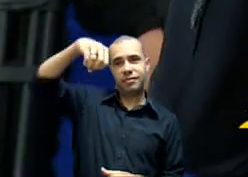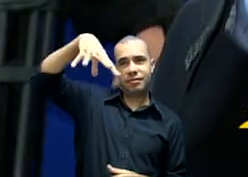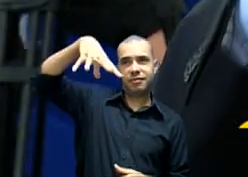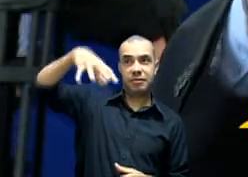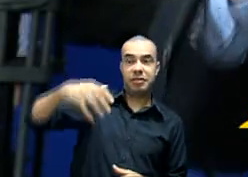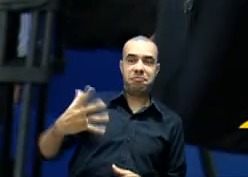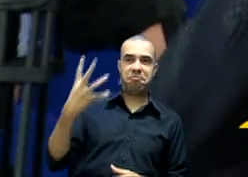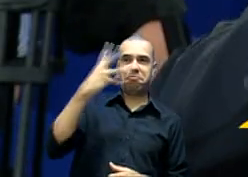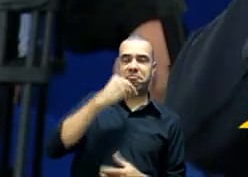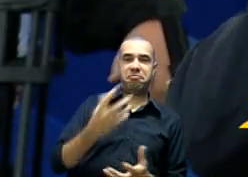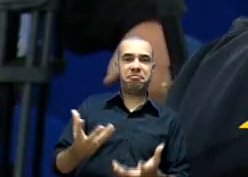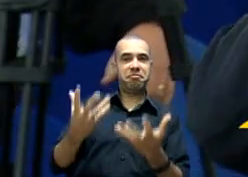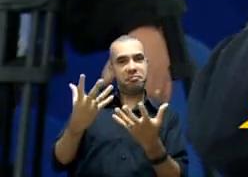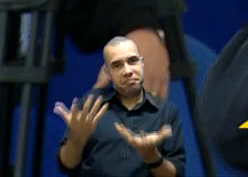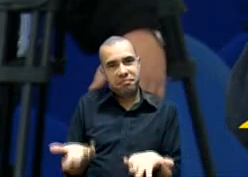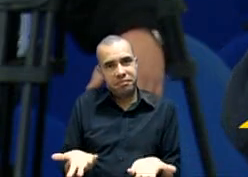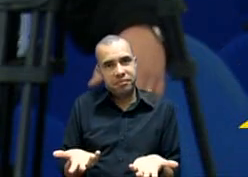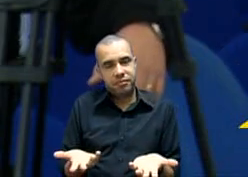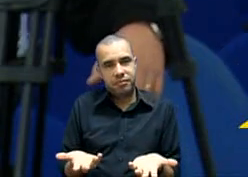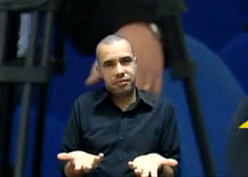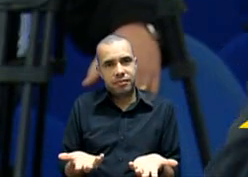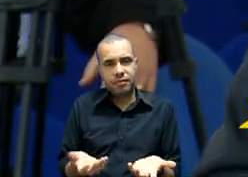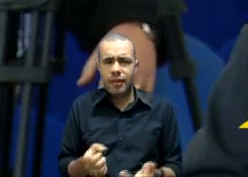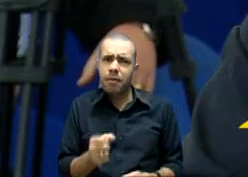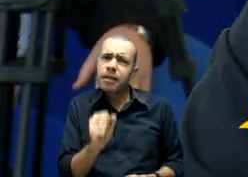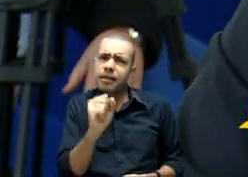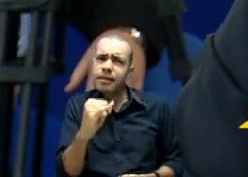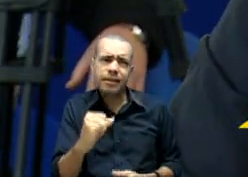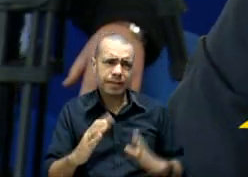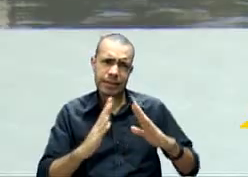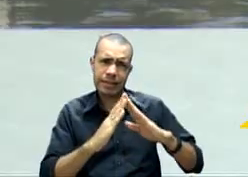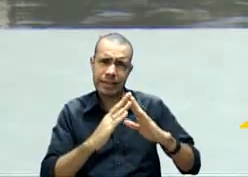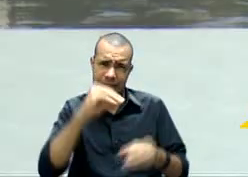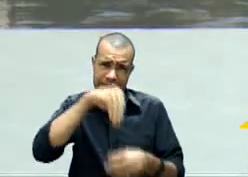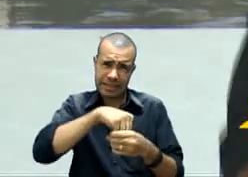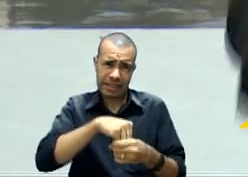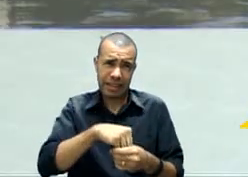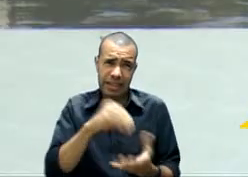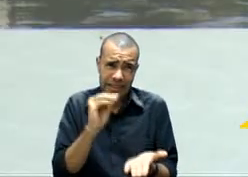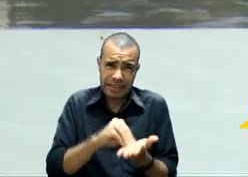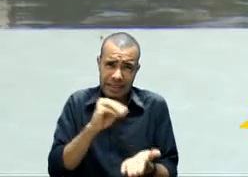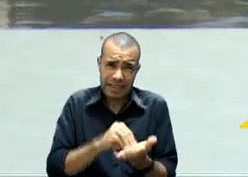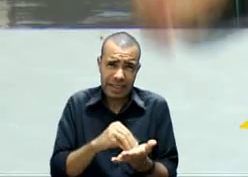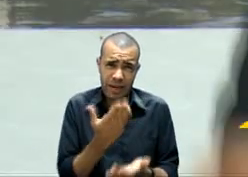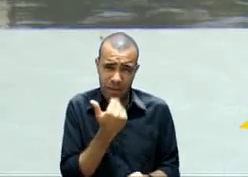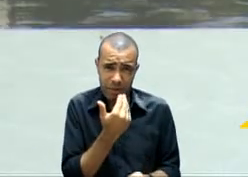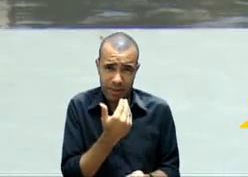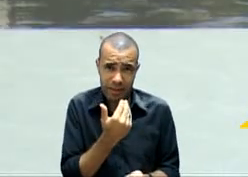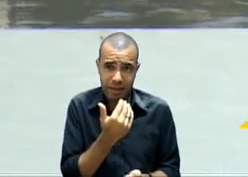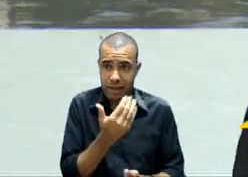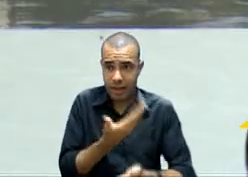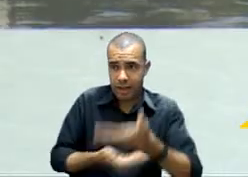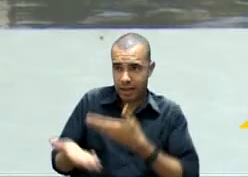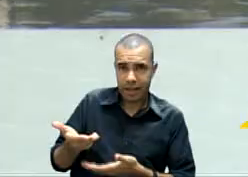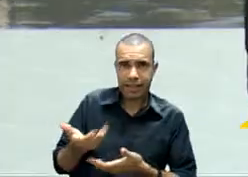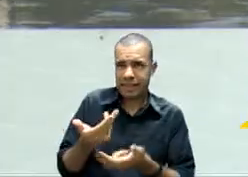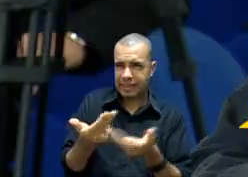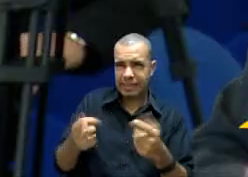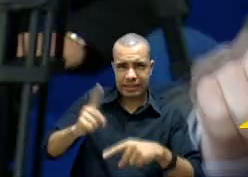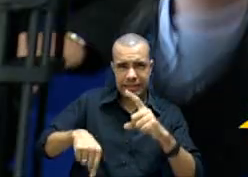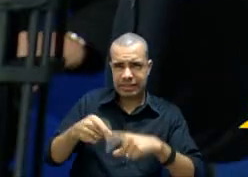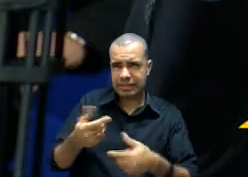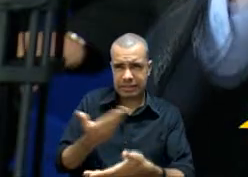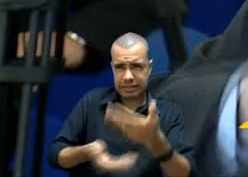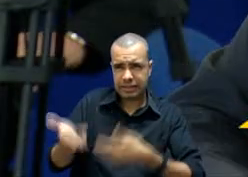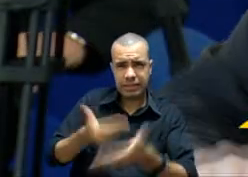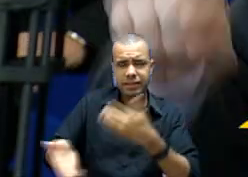mesma coisa aqui. Agora, se tiver faltando comida na sua casa, o senhor troca de sofá? Não. Faltando remédio, vai fazer o BRT? É a mesma coisa aqui. Quer